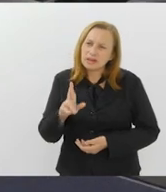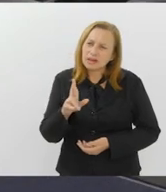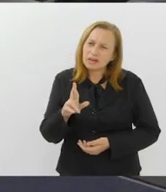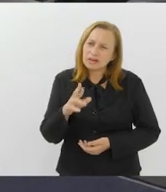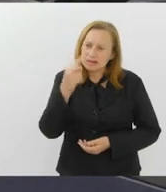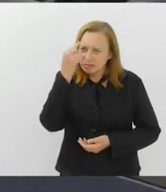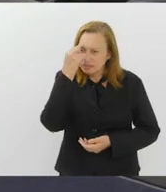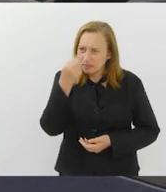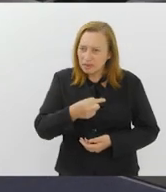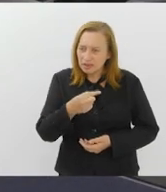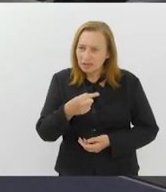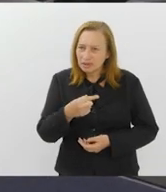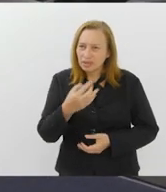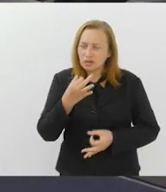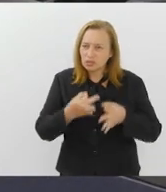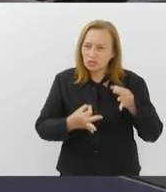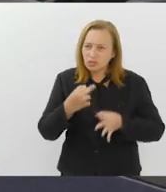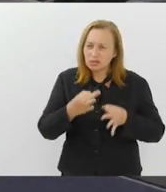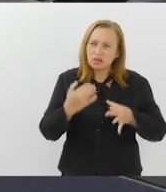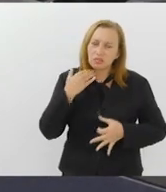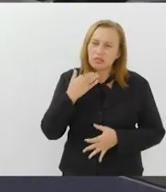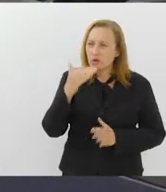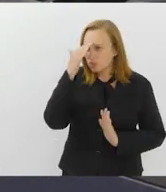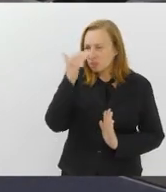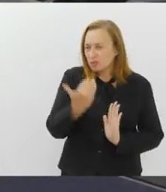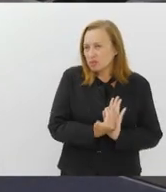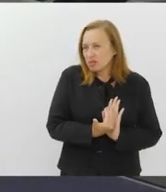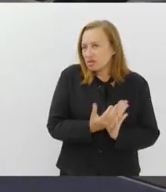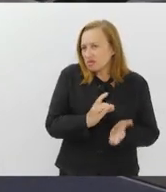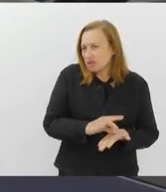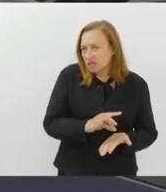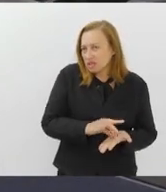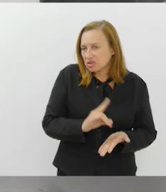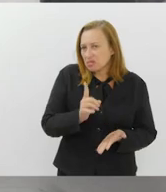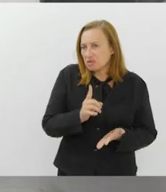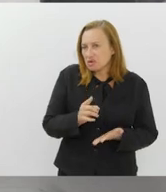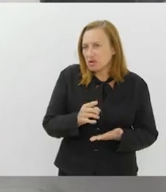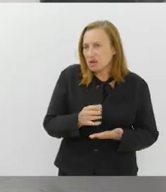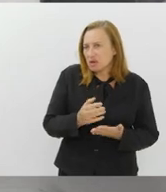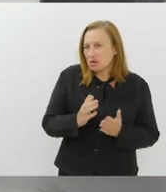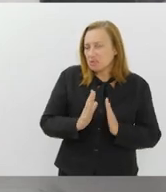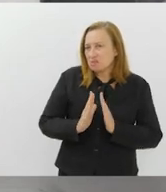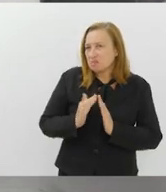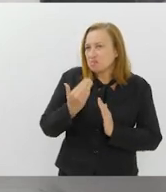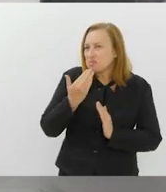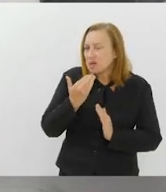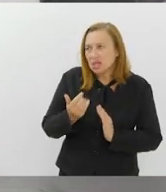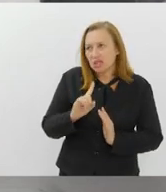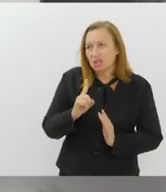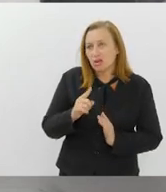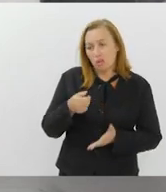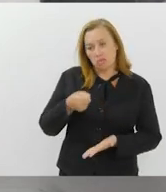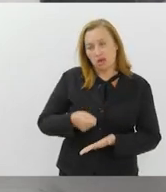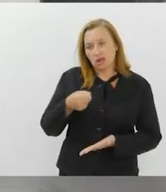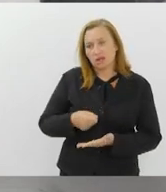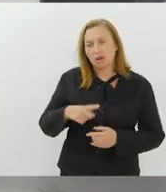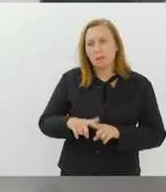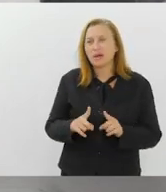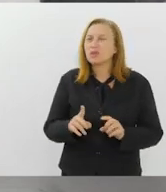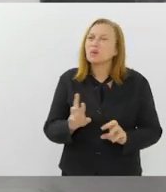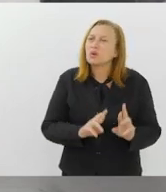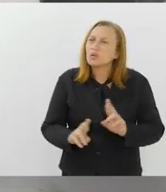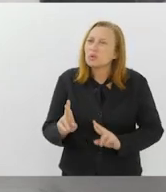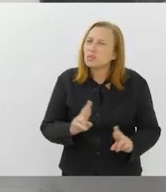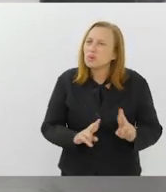é para ser cumprida realmente. Isso aí não é favor, isso é obrigação. Agora, com relação